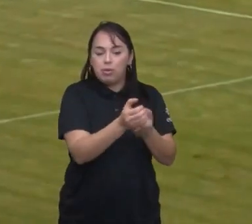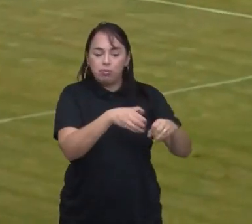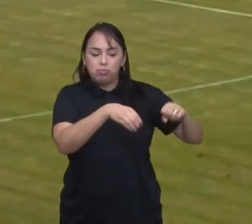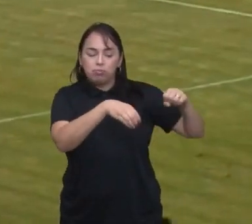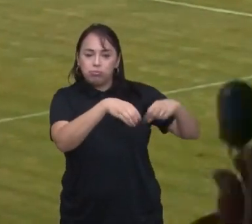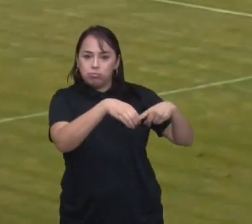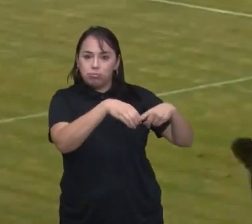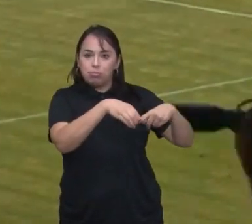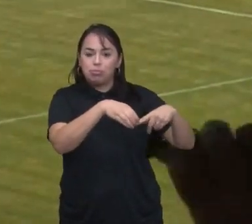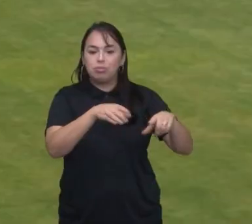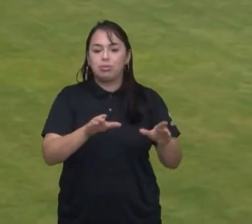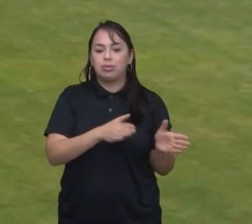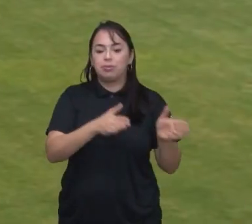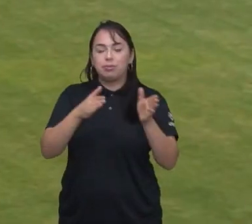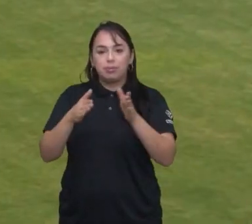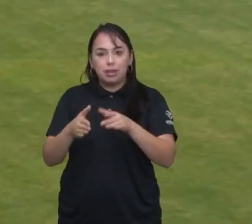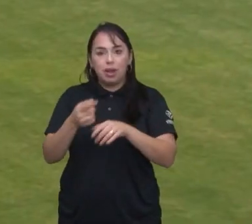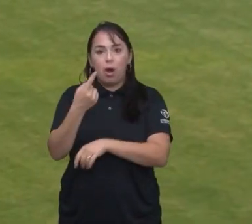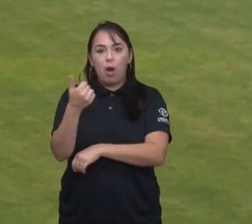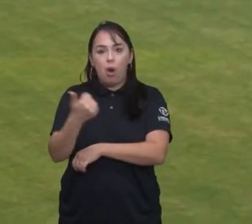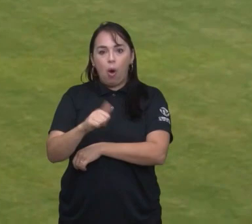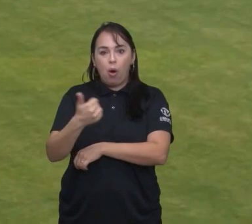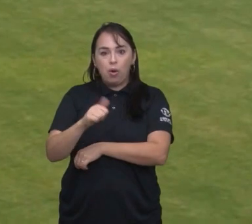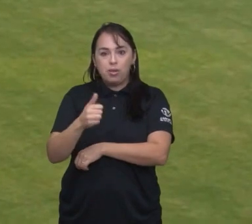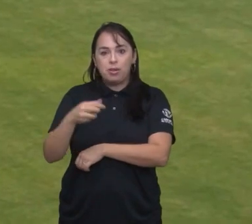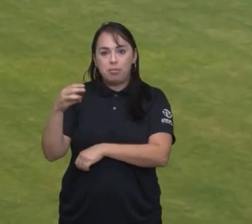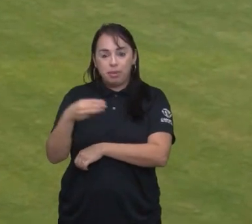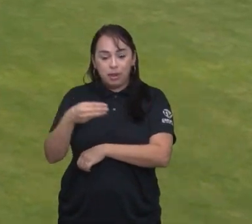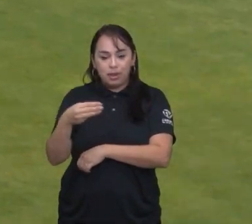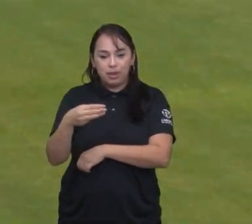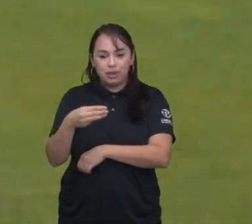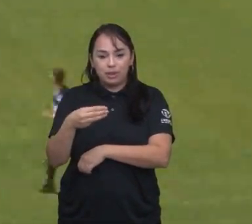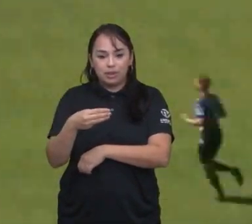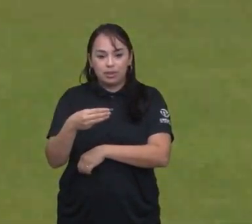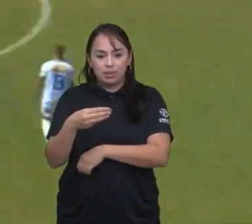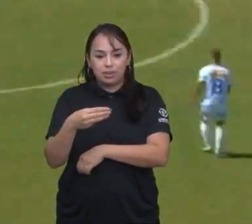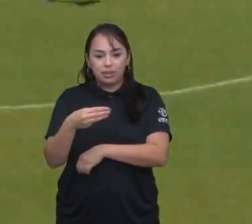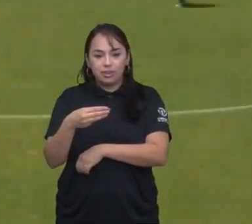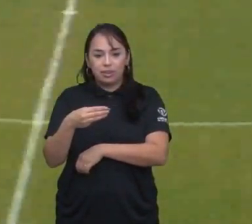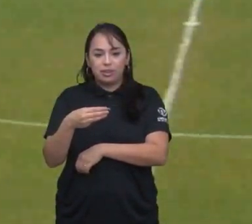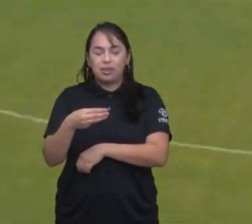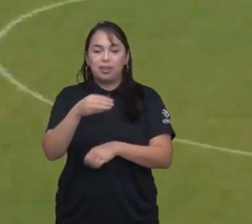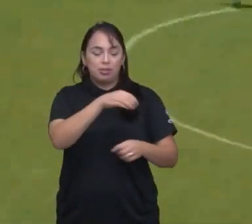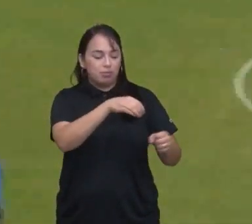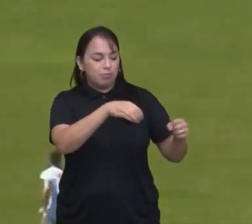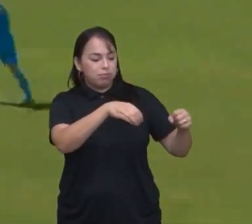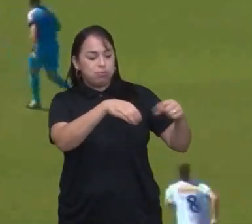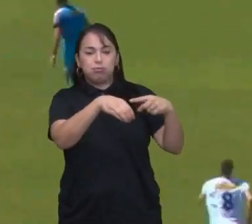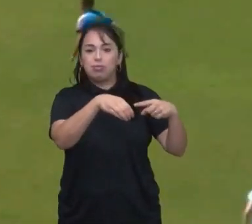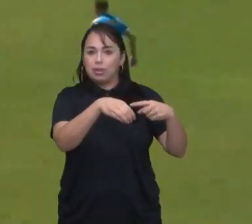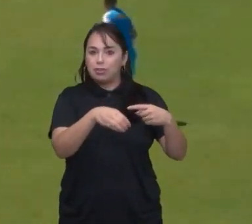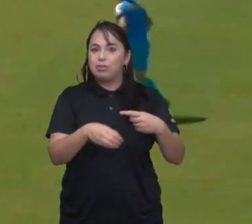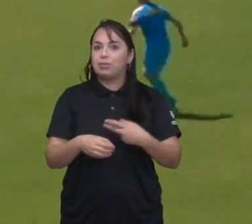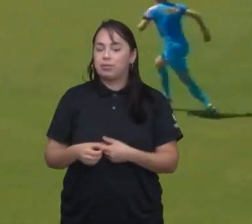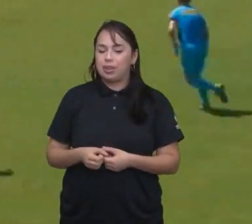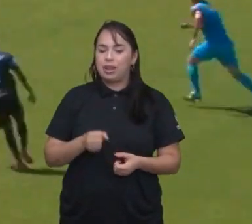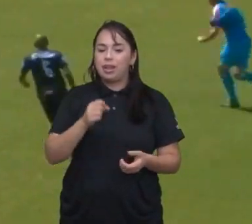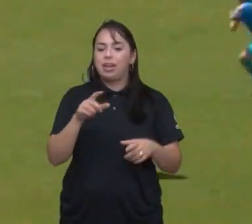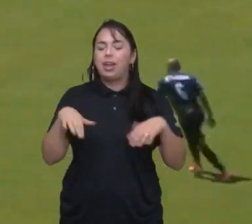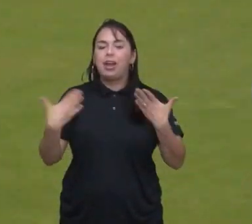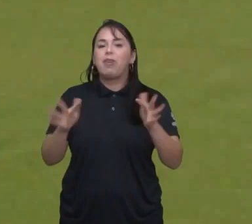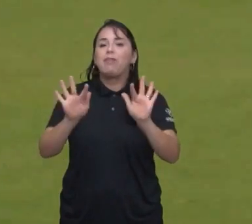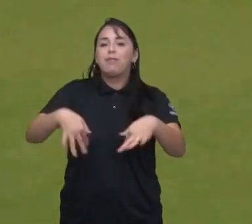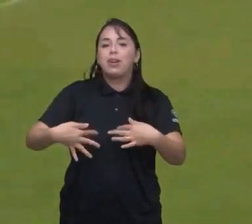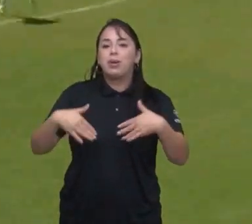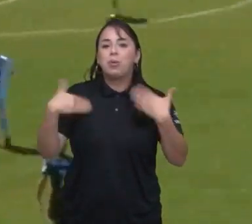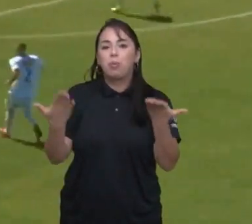para o Cave. Na segunda etapa, aos 11 minutos, com esse golaço de João Marcos, o Votuporanguense fez o segundo e decretou